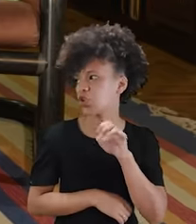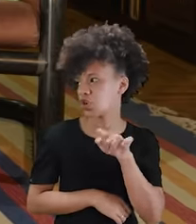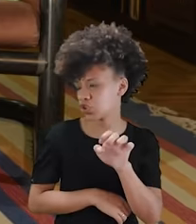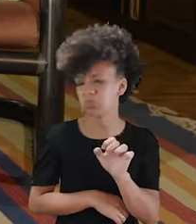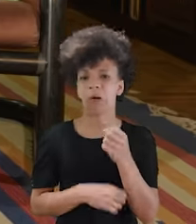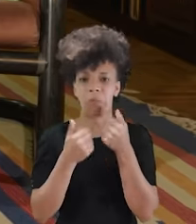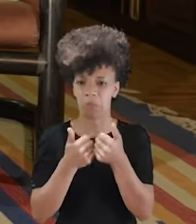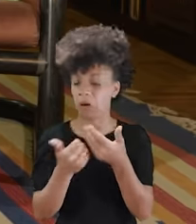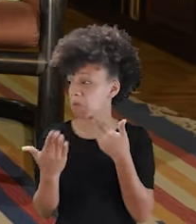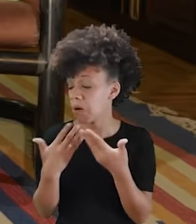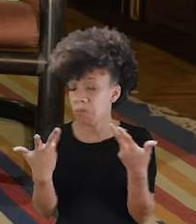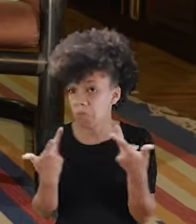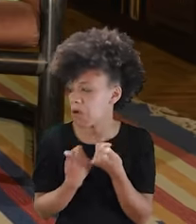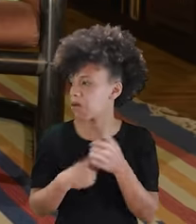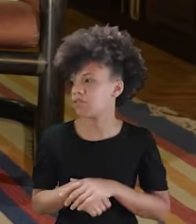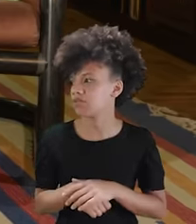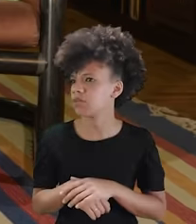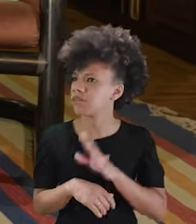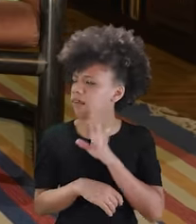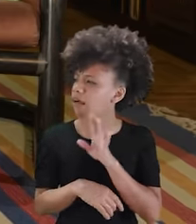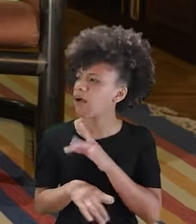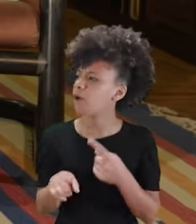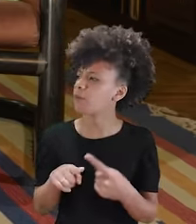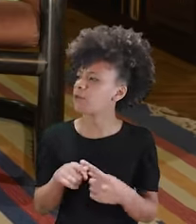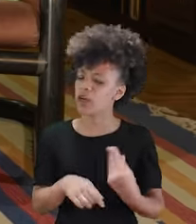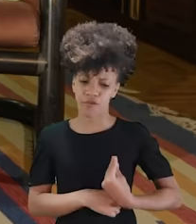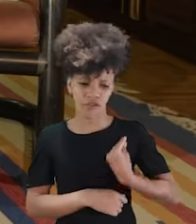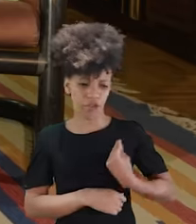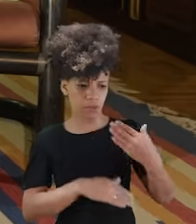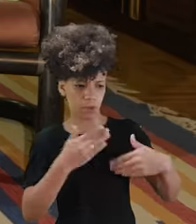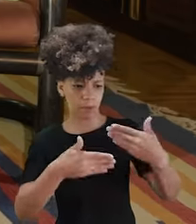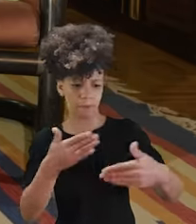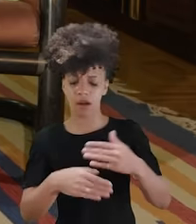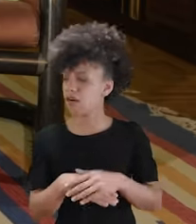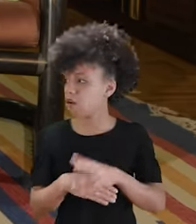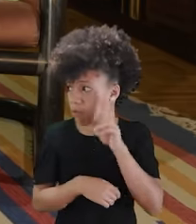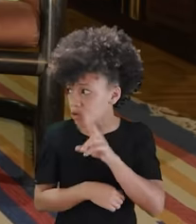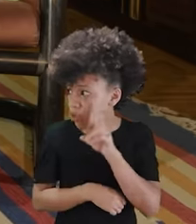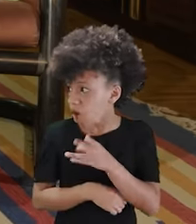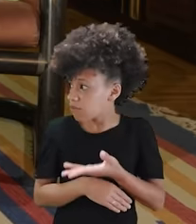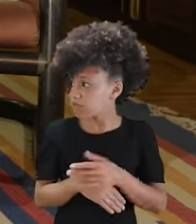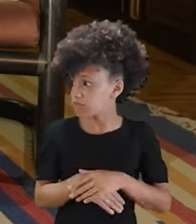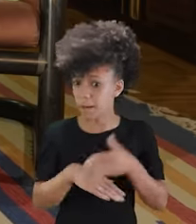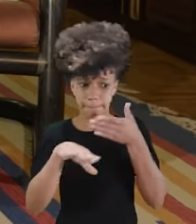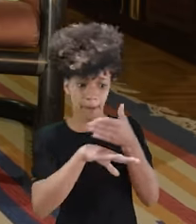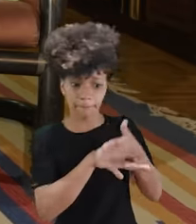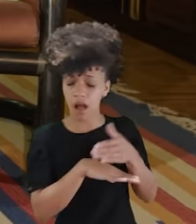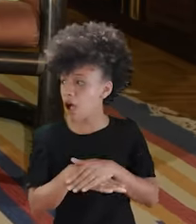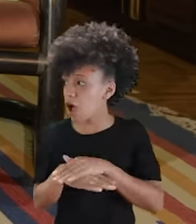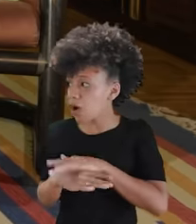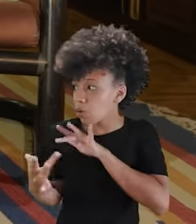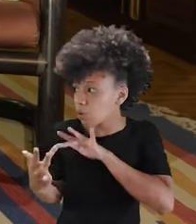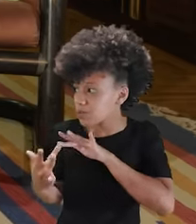convivendo com a história eu tô conversando com uma pessoa que dentro a gente tava ele tem quantas pessoas no mundo Dois